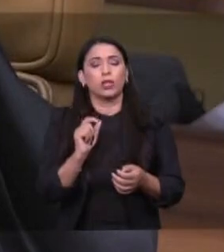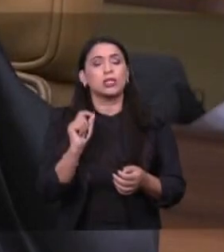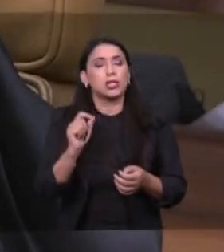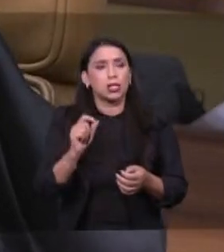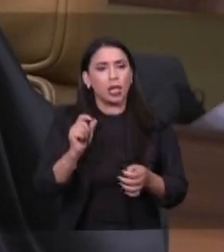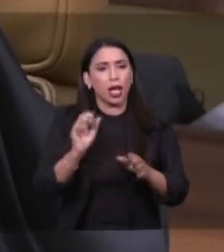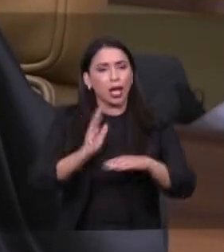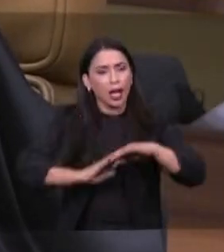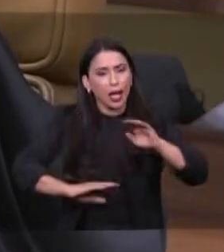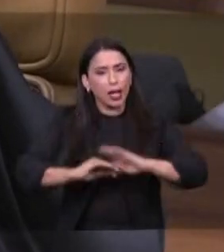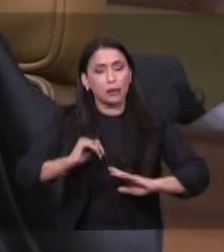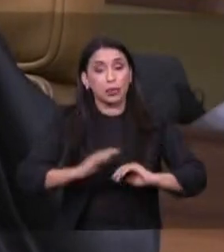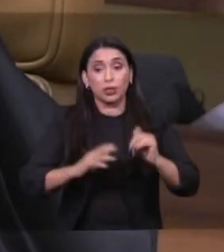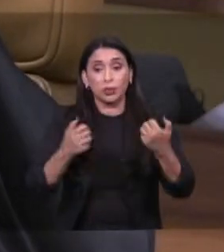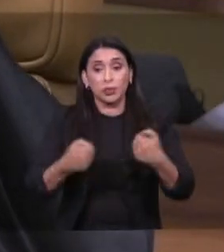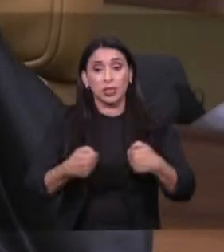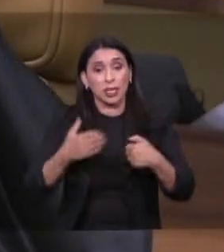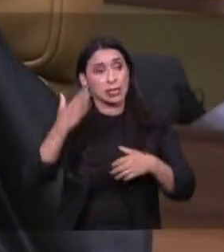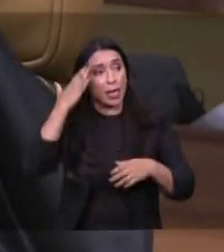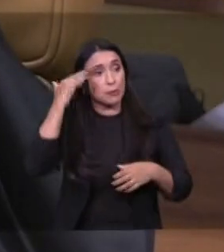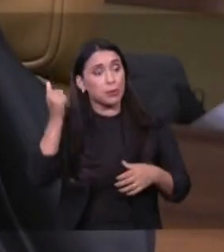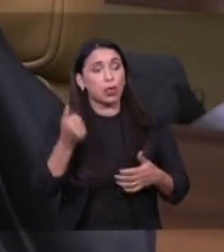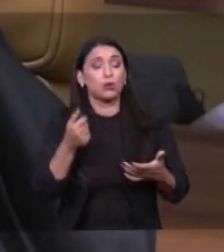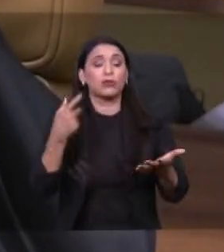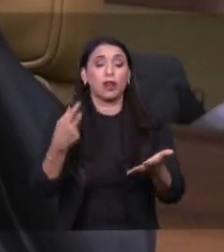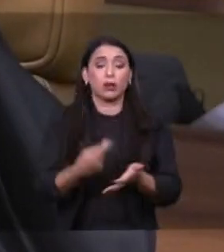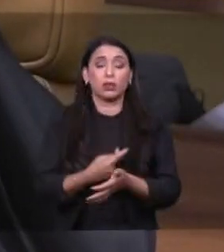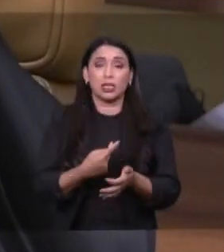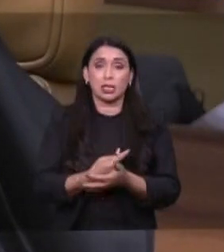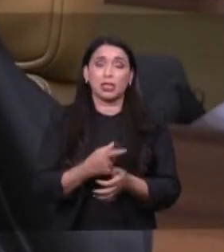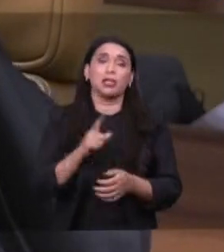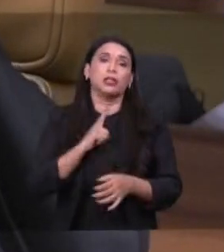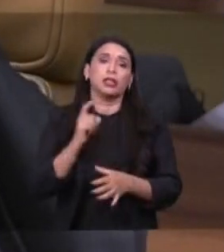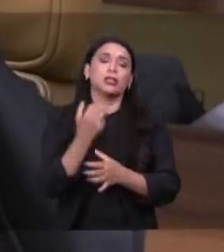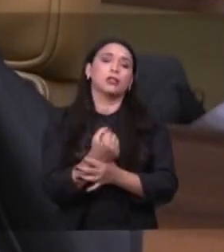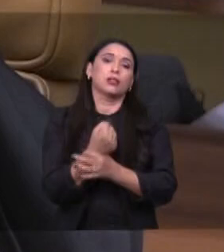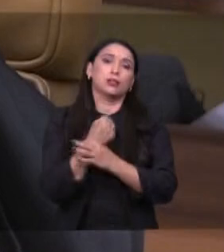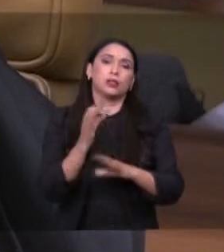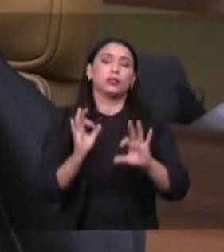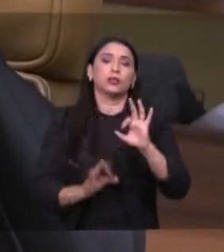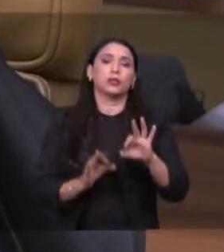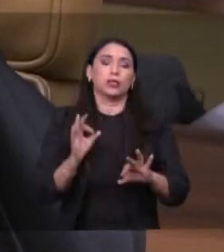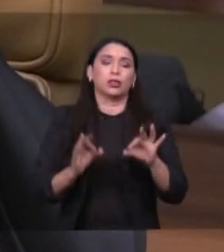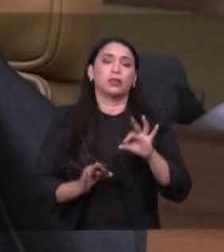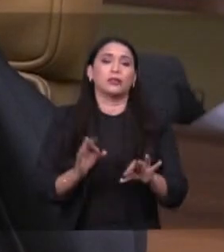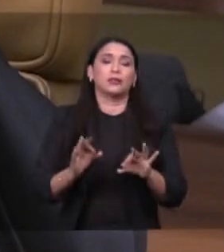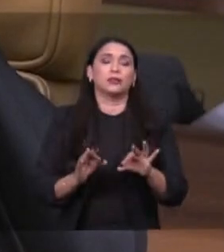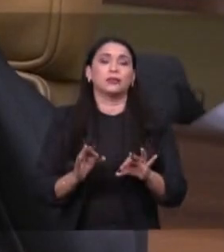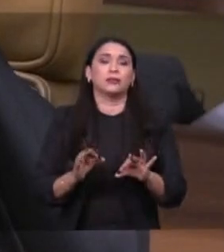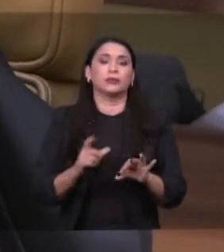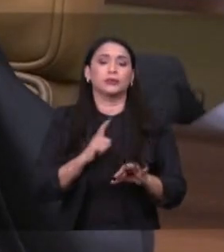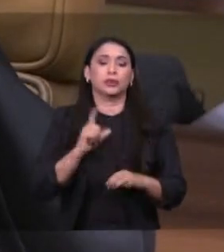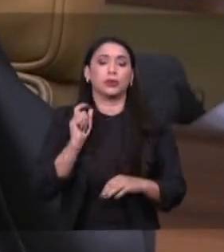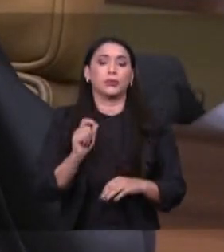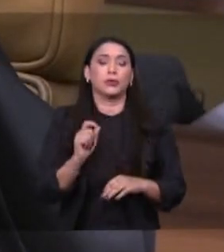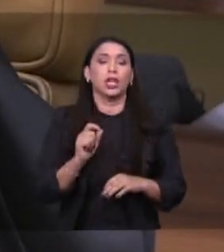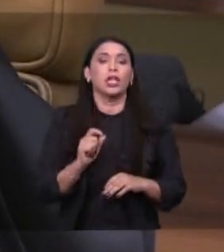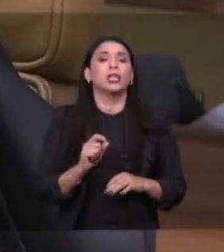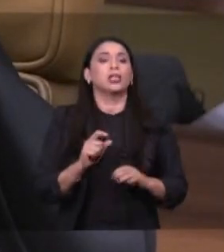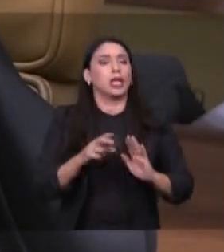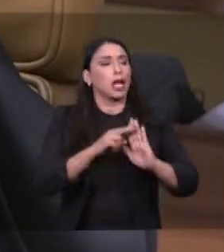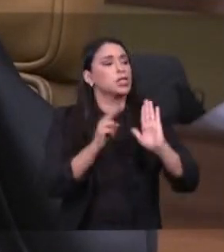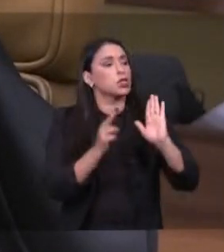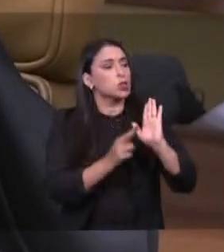modo, promove-se previsibilidade e, consequentemente, segurança jurídica. Assim, a utilização de fórmulas